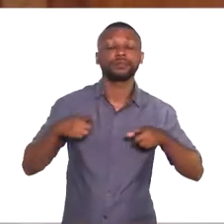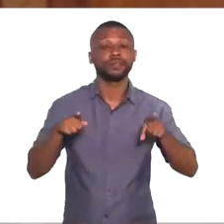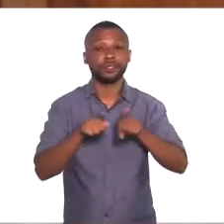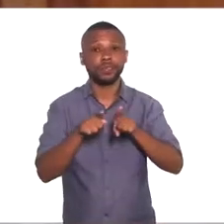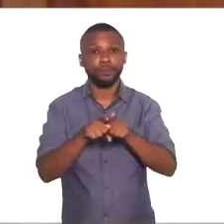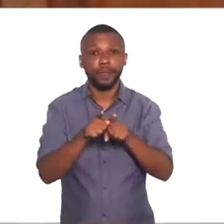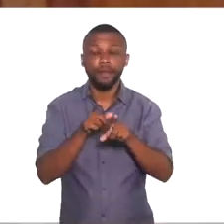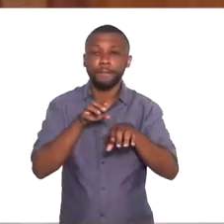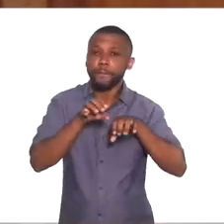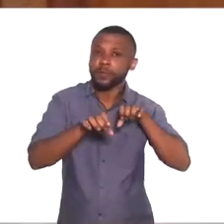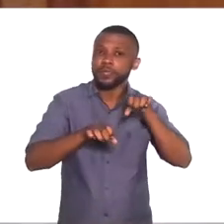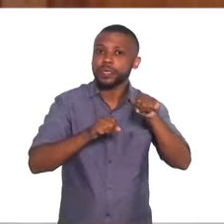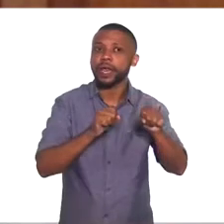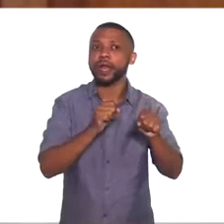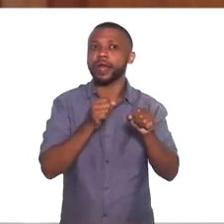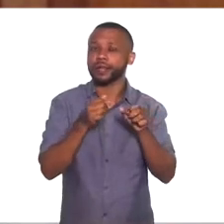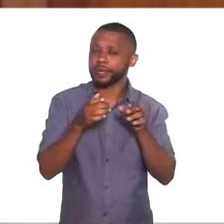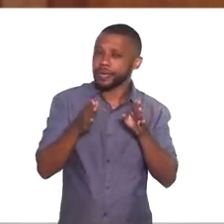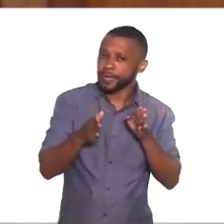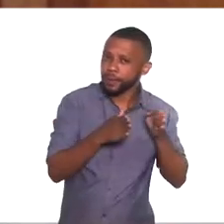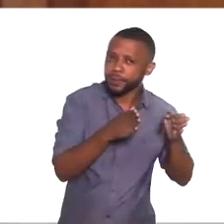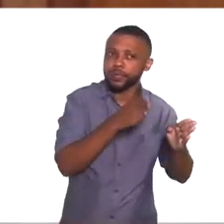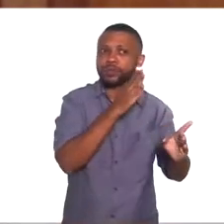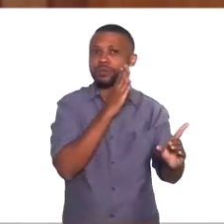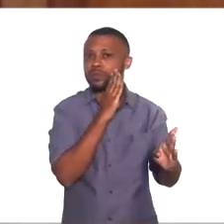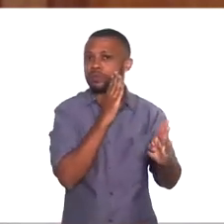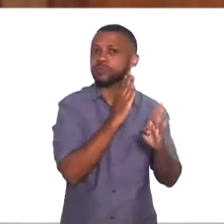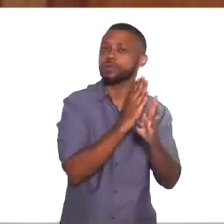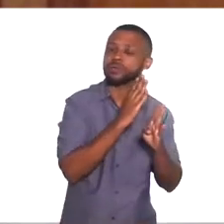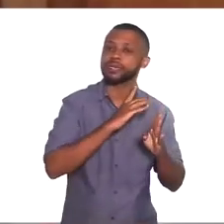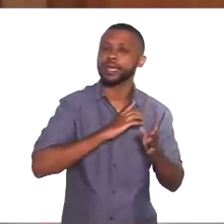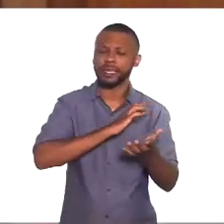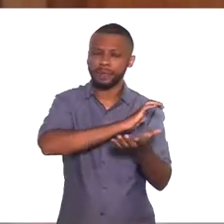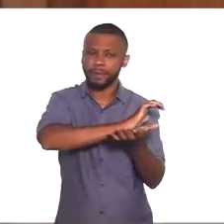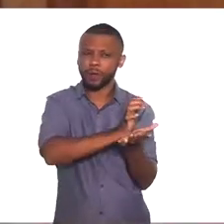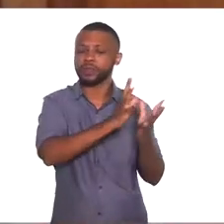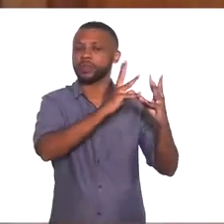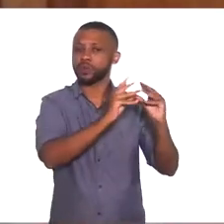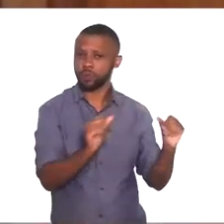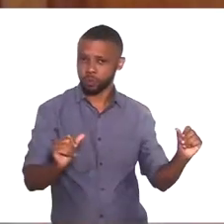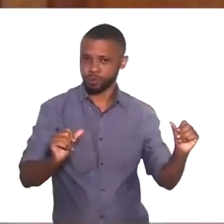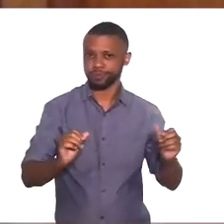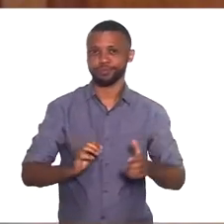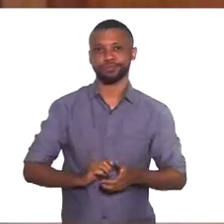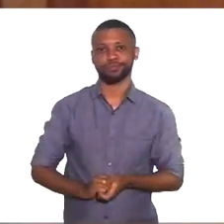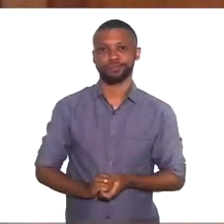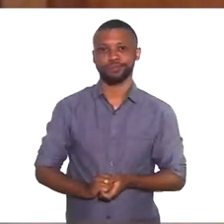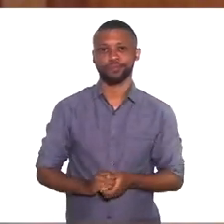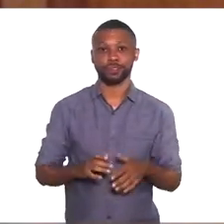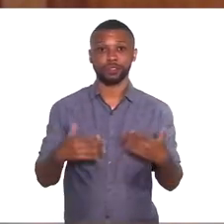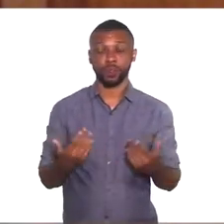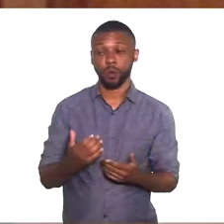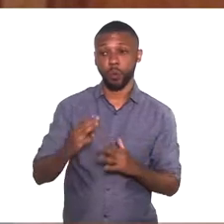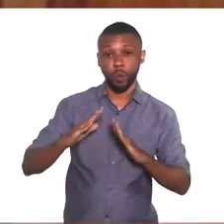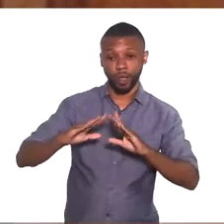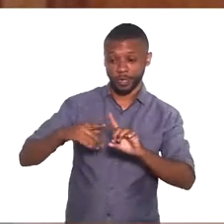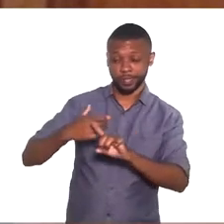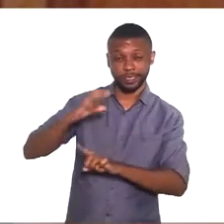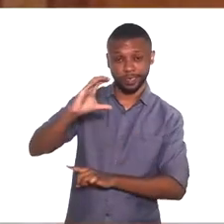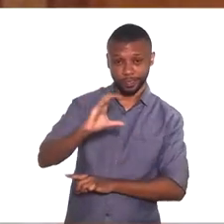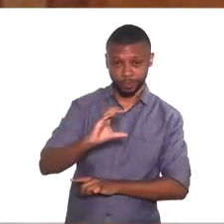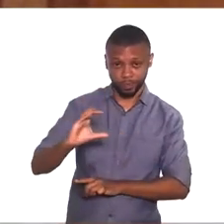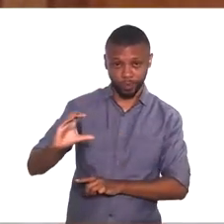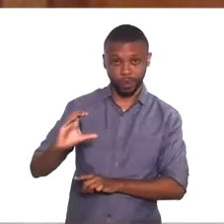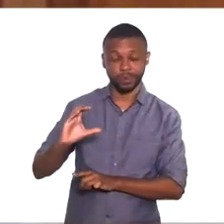não é procurar encontrar caminhos para que essa intolerância se estiver terminado Vá à igreja